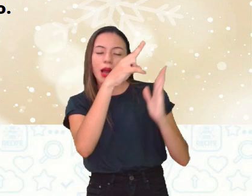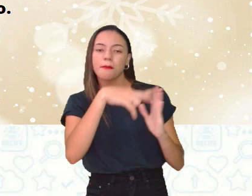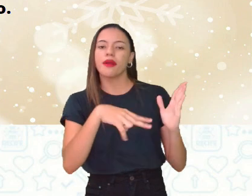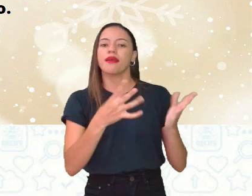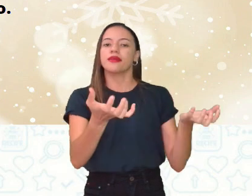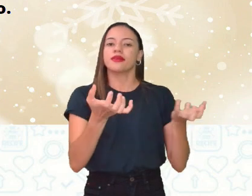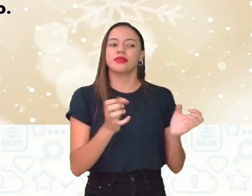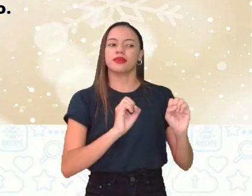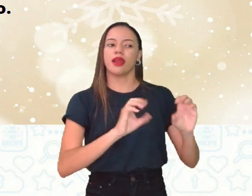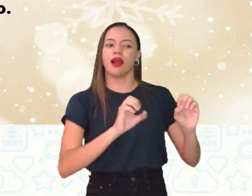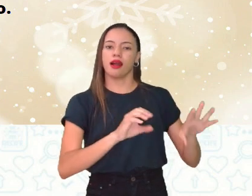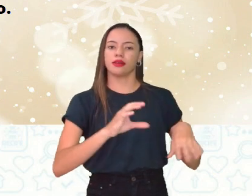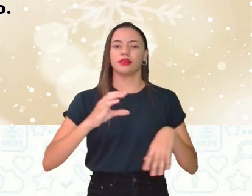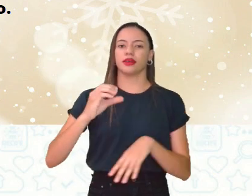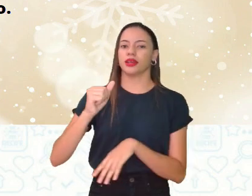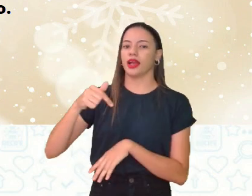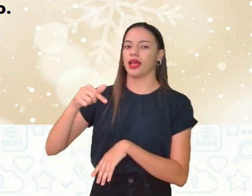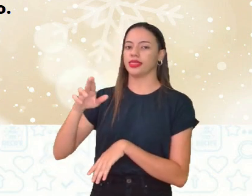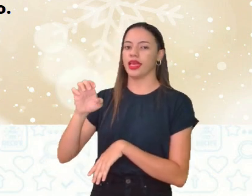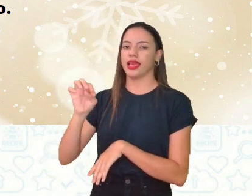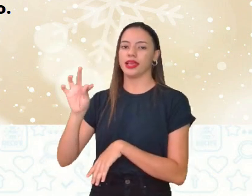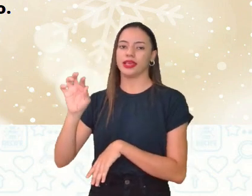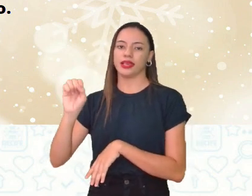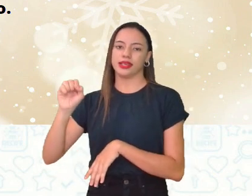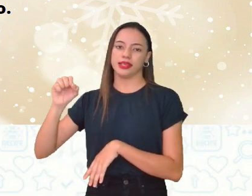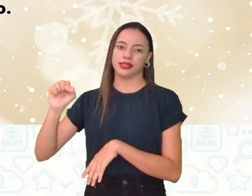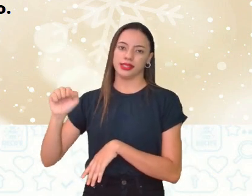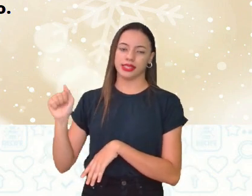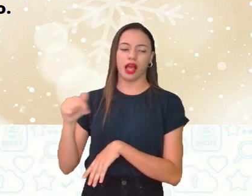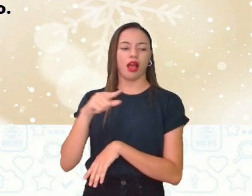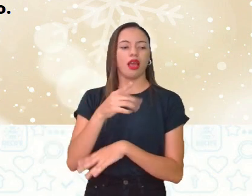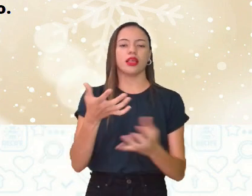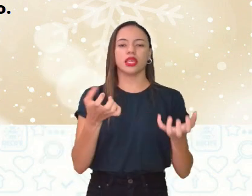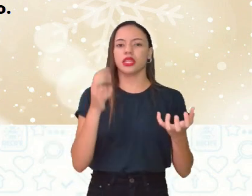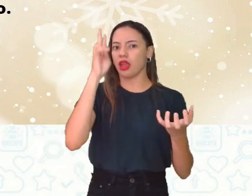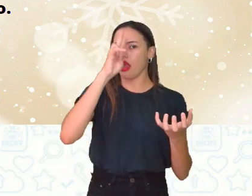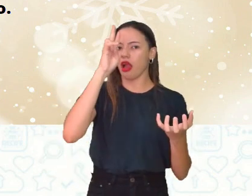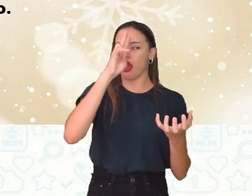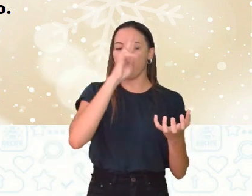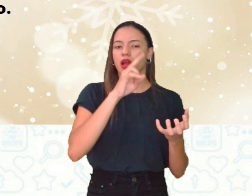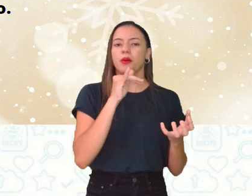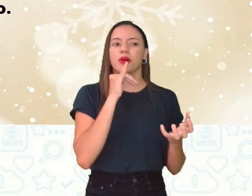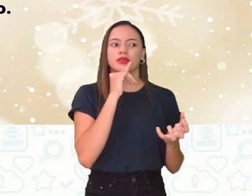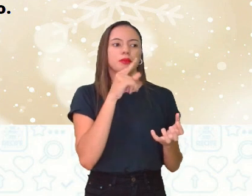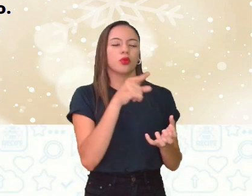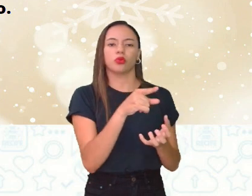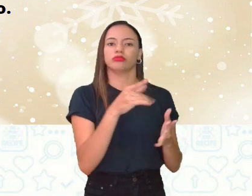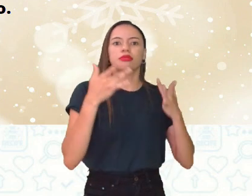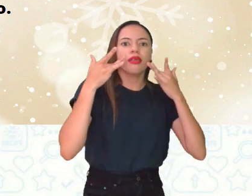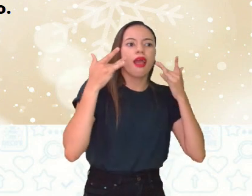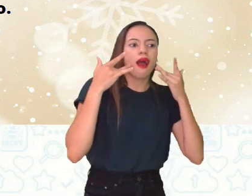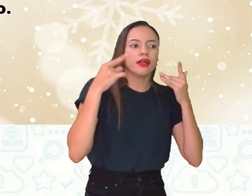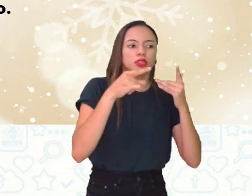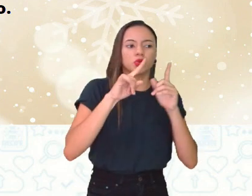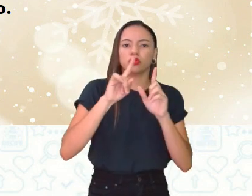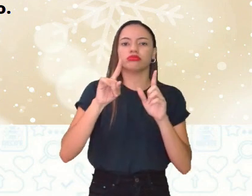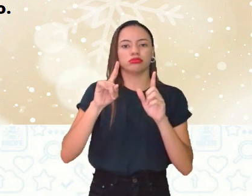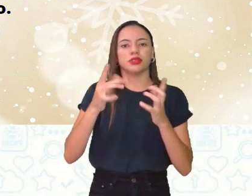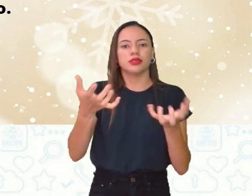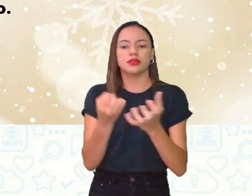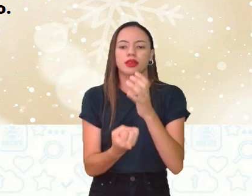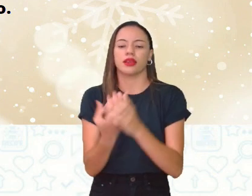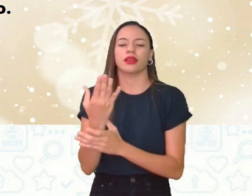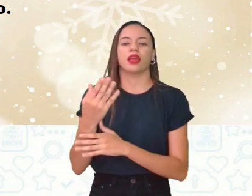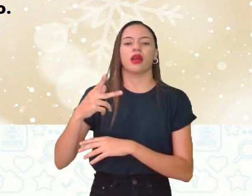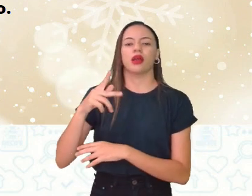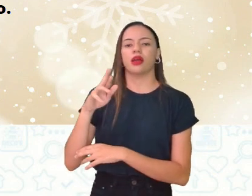as histórias, e aí ele resolveu teatralizar essas histórias, montando presépios vivos, e depois, como ele não tinha gente